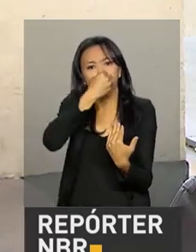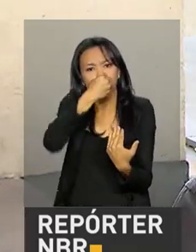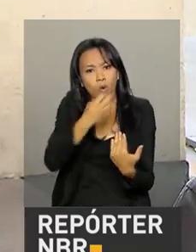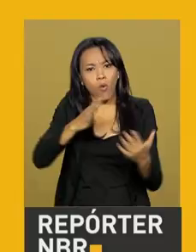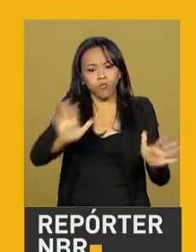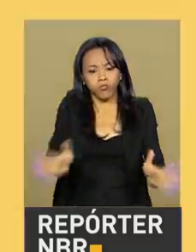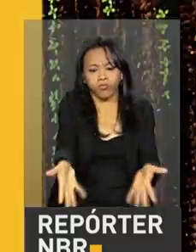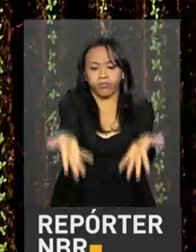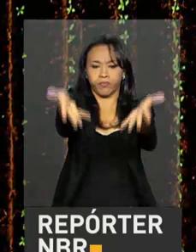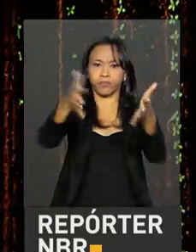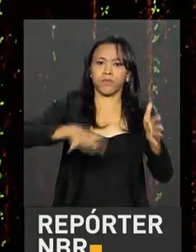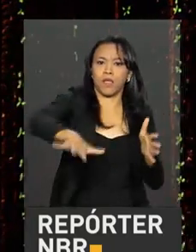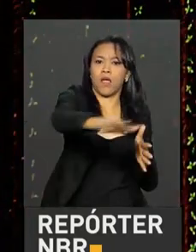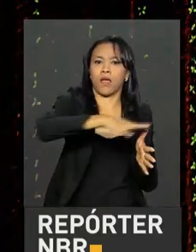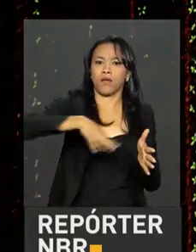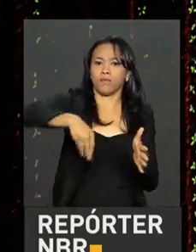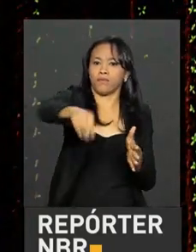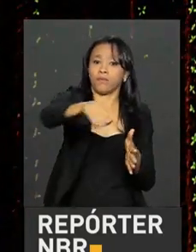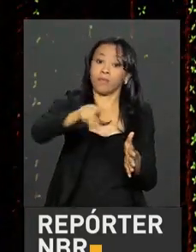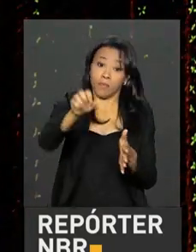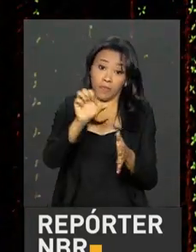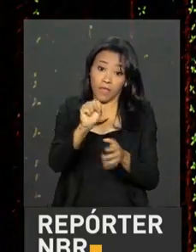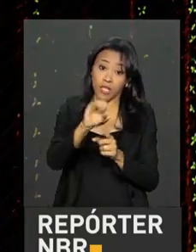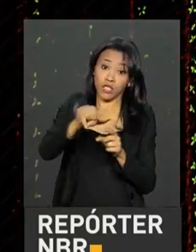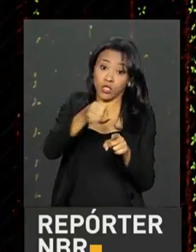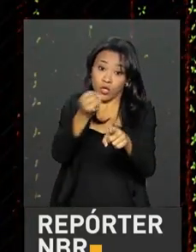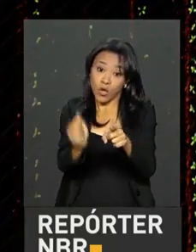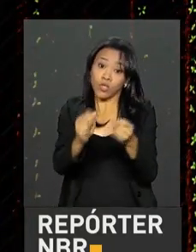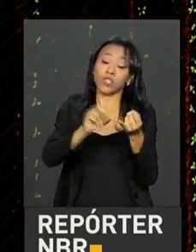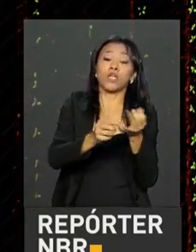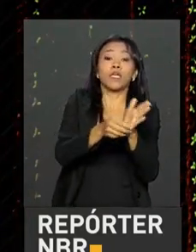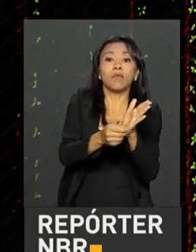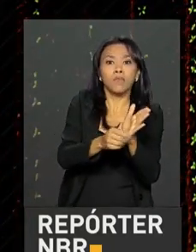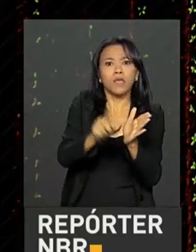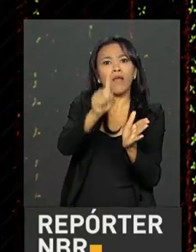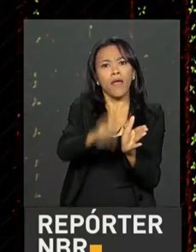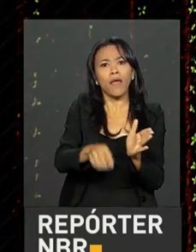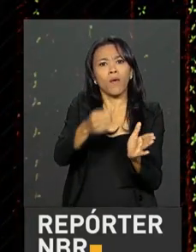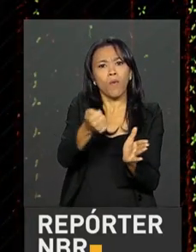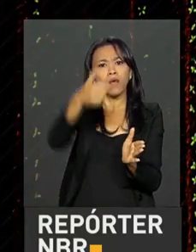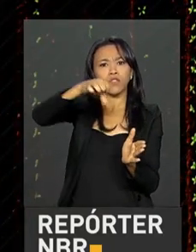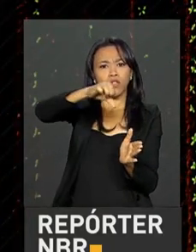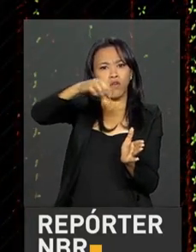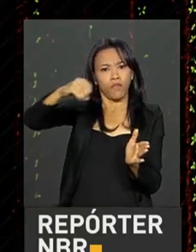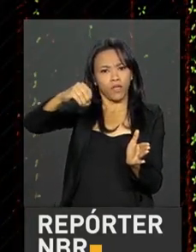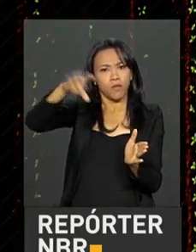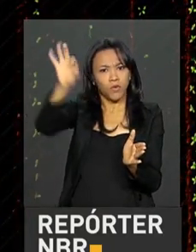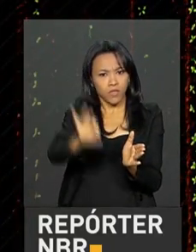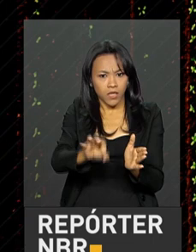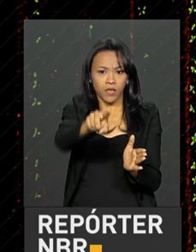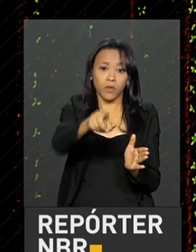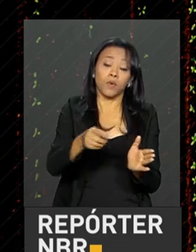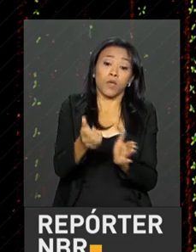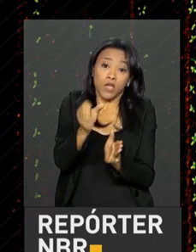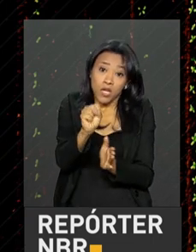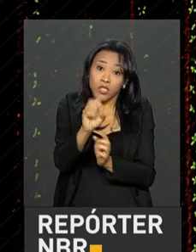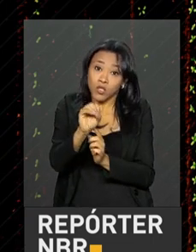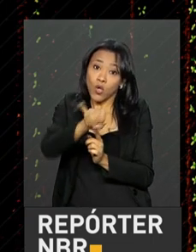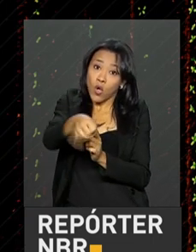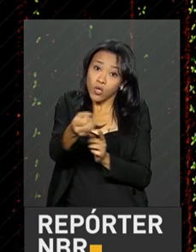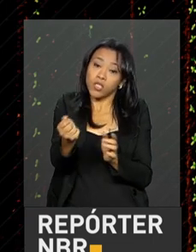como um todo soja e milho representam quase 90% dos grãos colhidos no Brasil a produção da soja deve subir